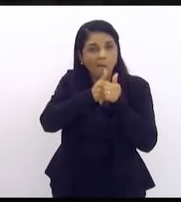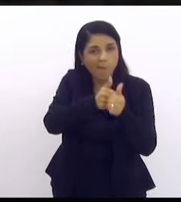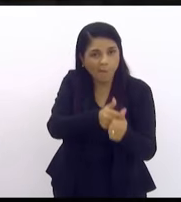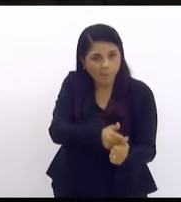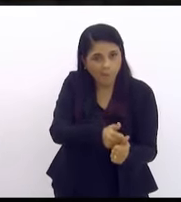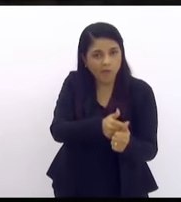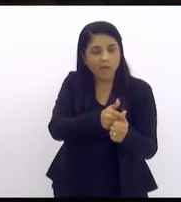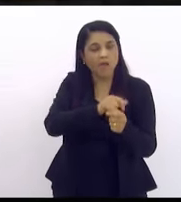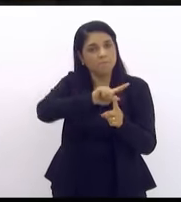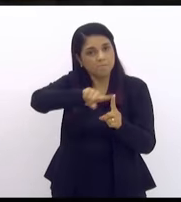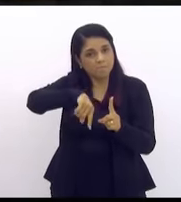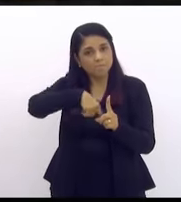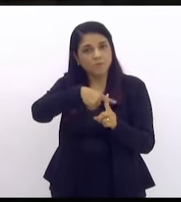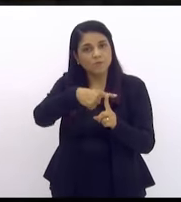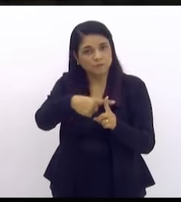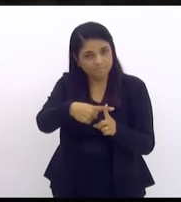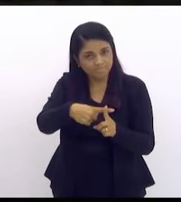mais